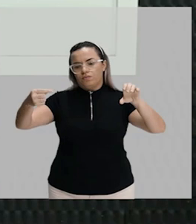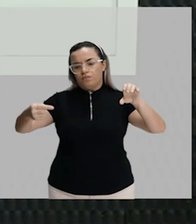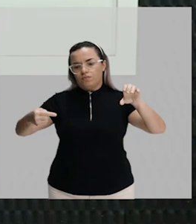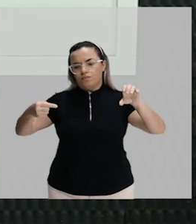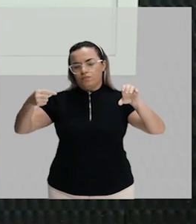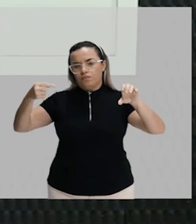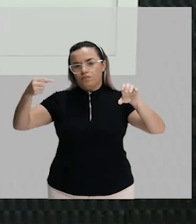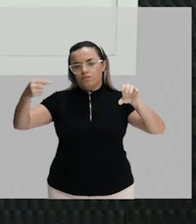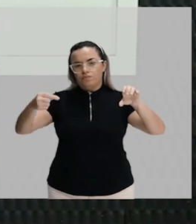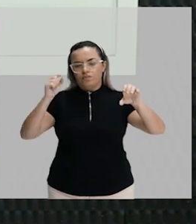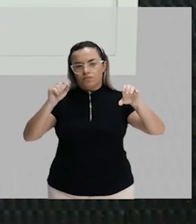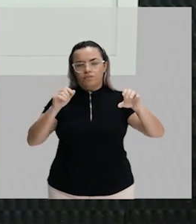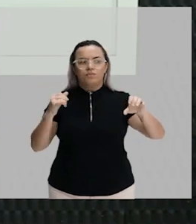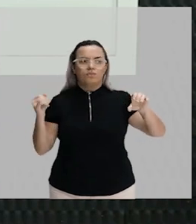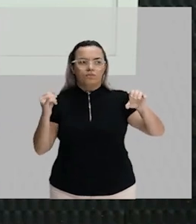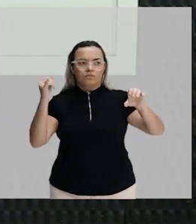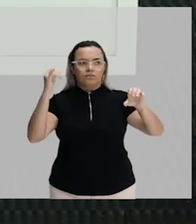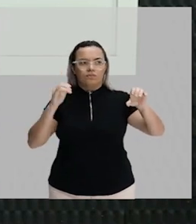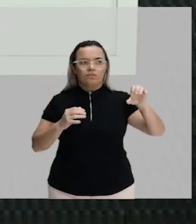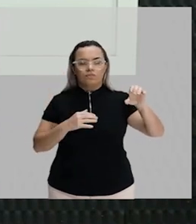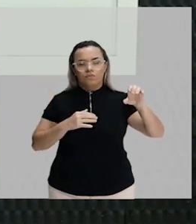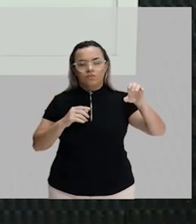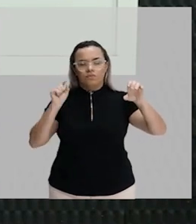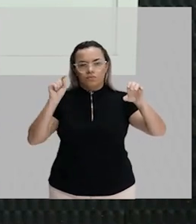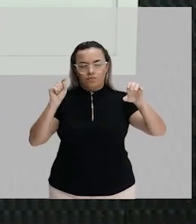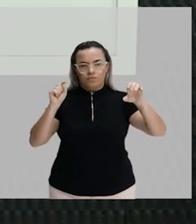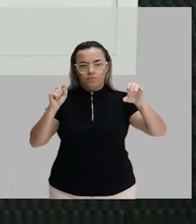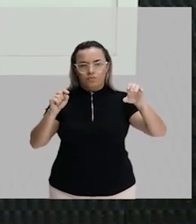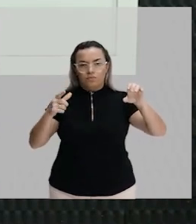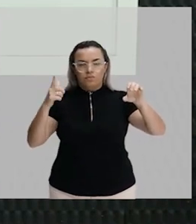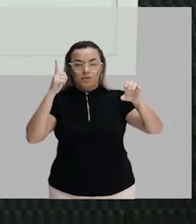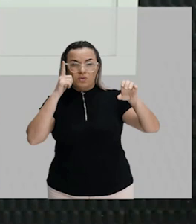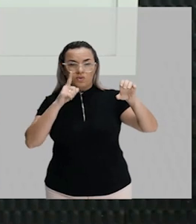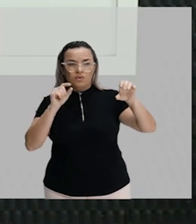aqui vai dis